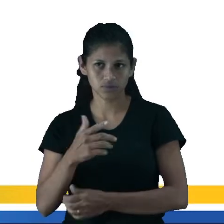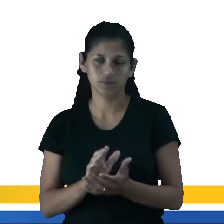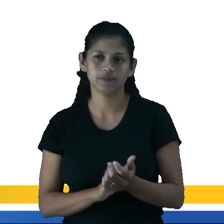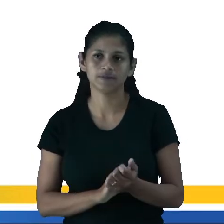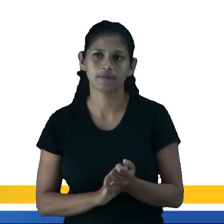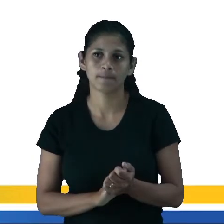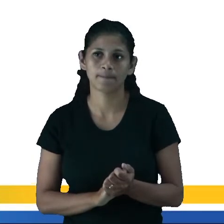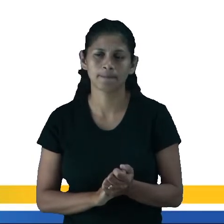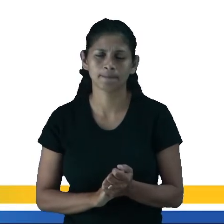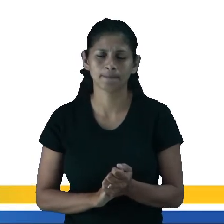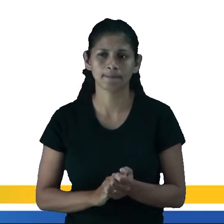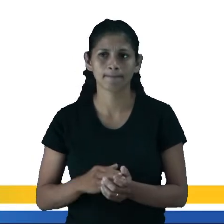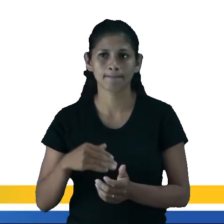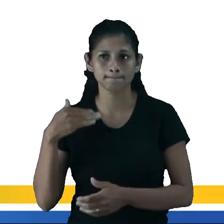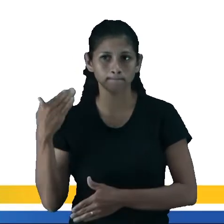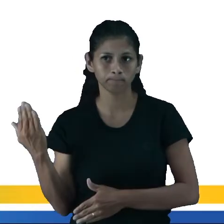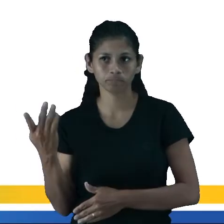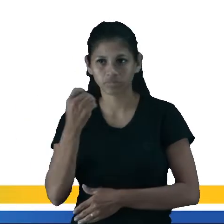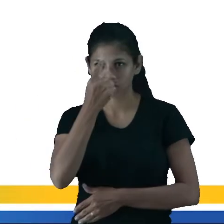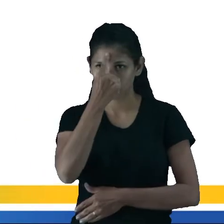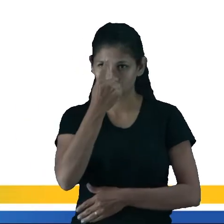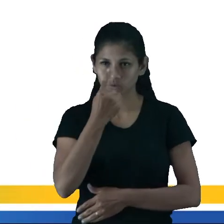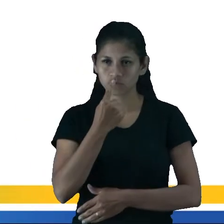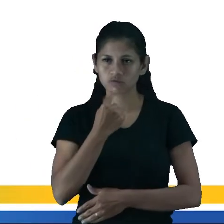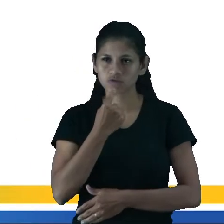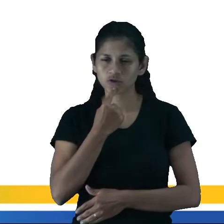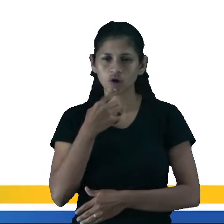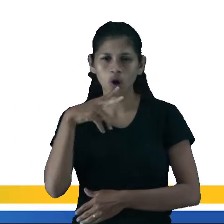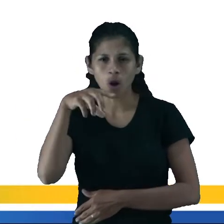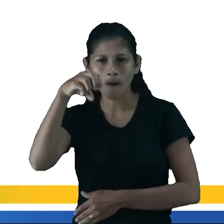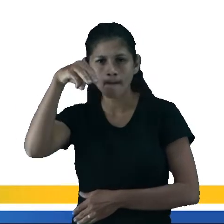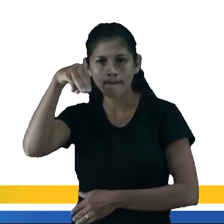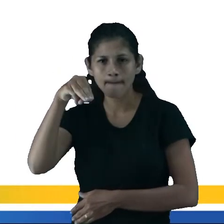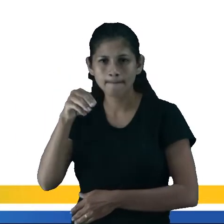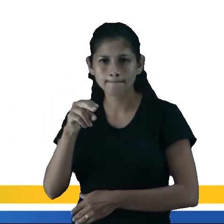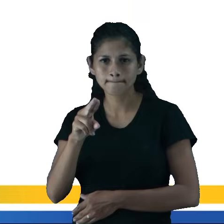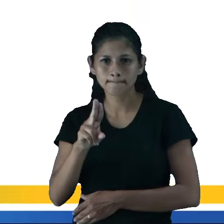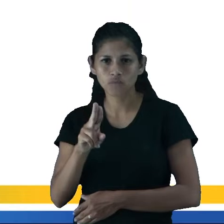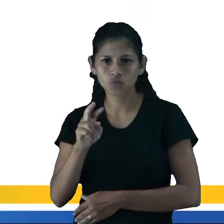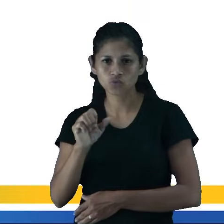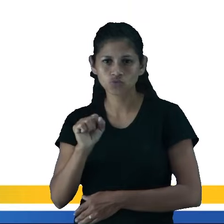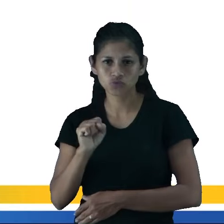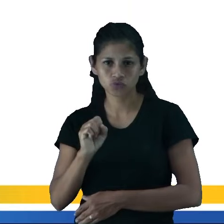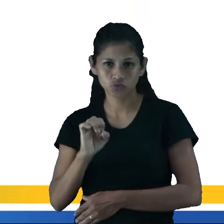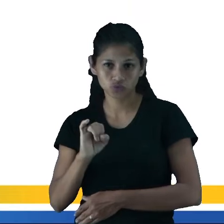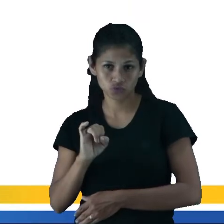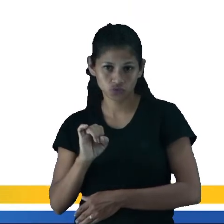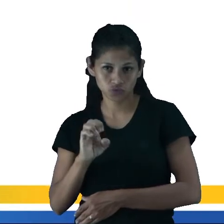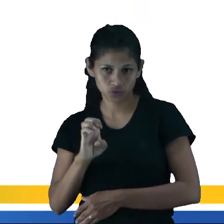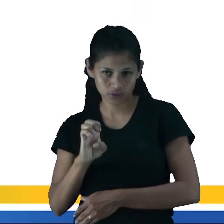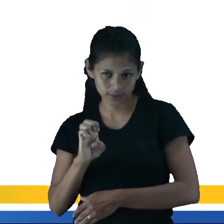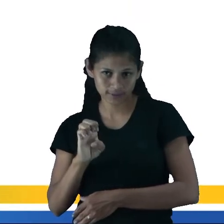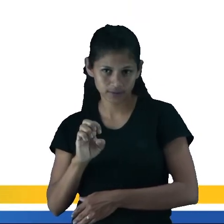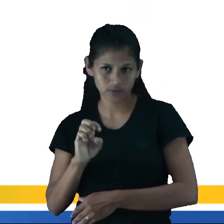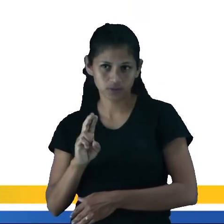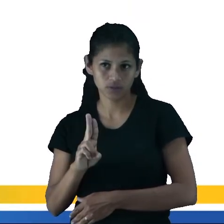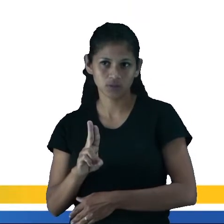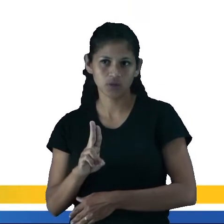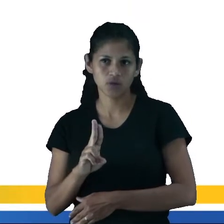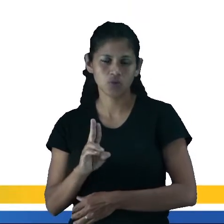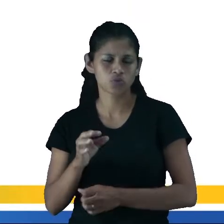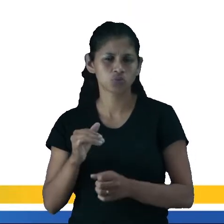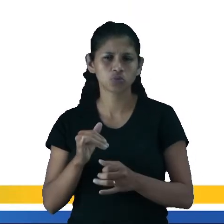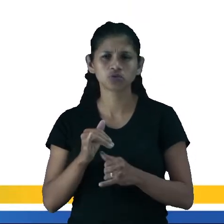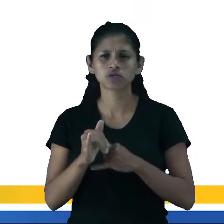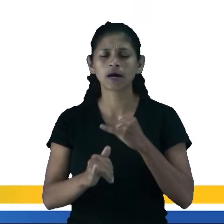Aqui a gente tem uma foto no Museu Virtual do Transporte, tá? Vocês podem depois estar acessando a internet para ver aí mais